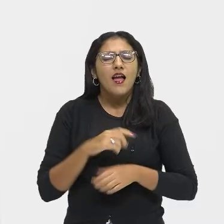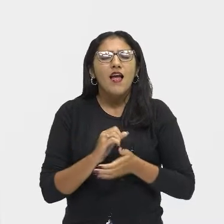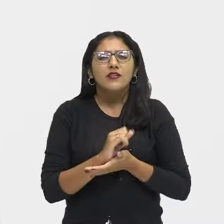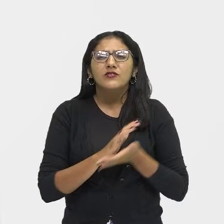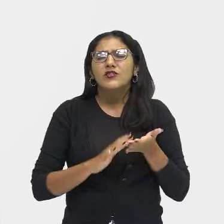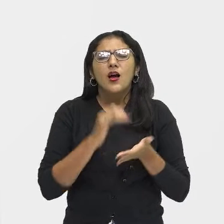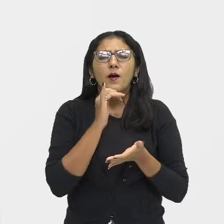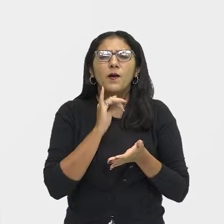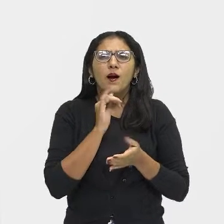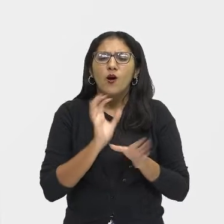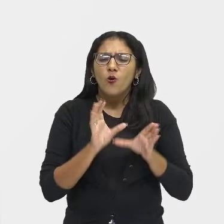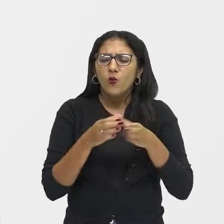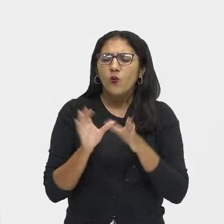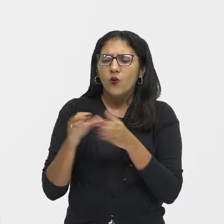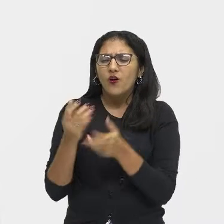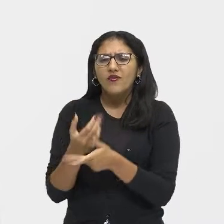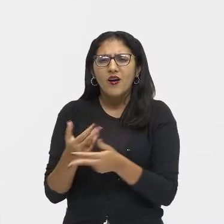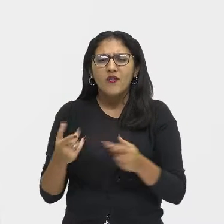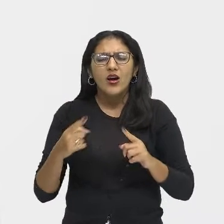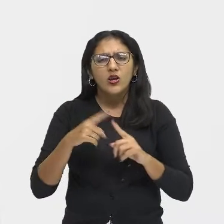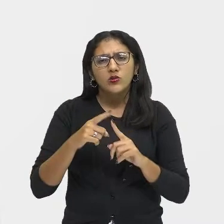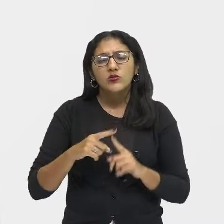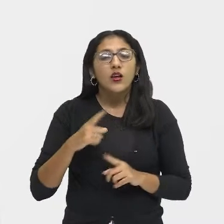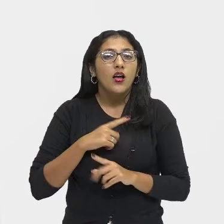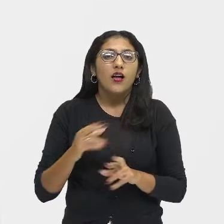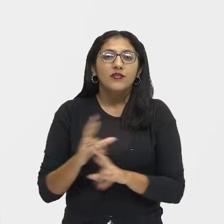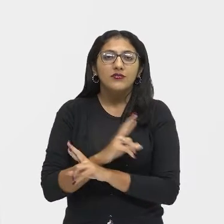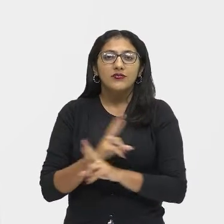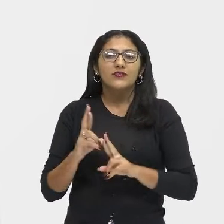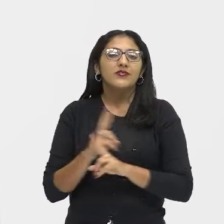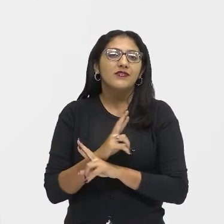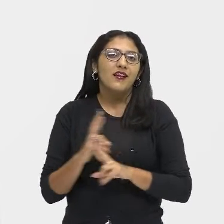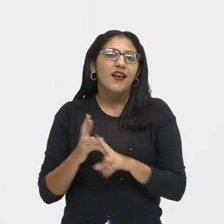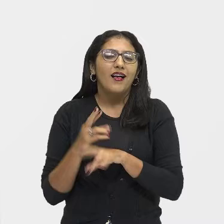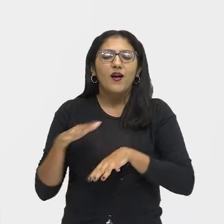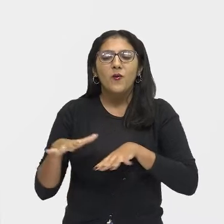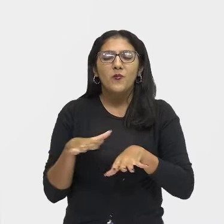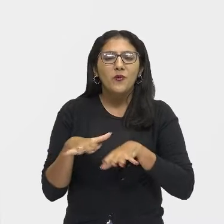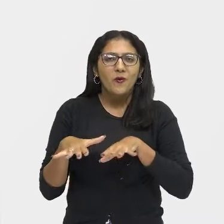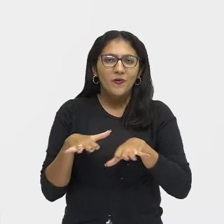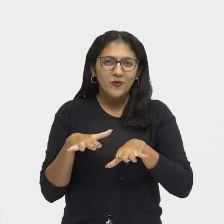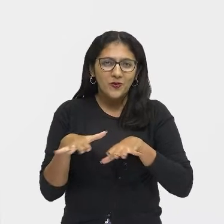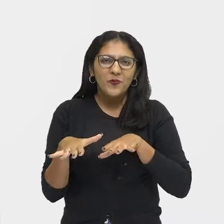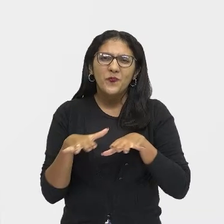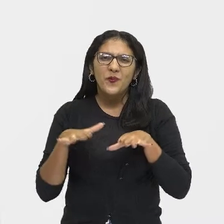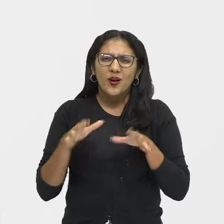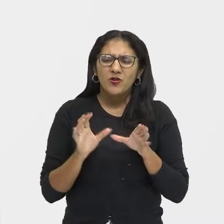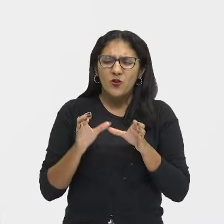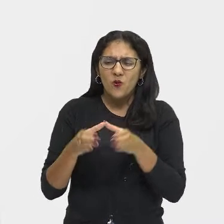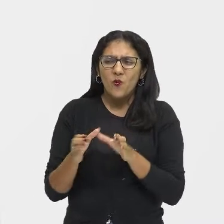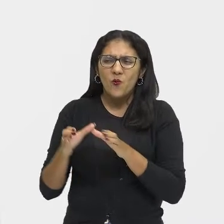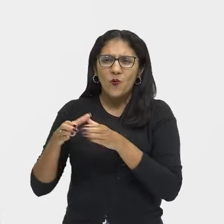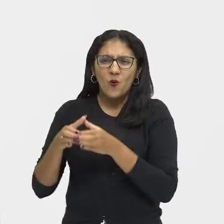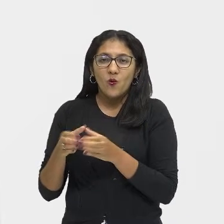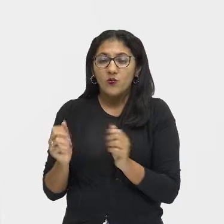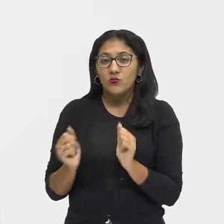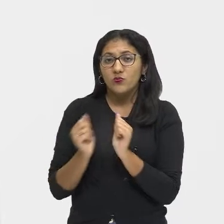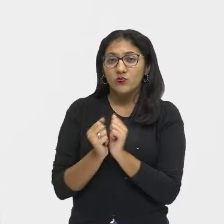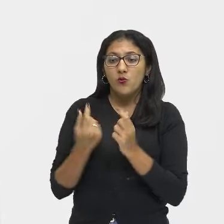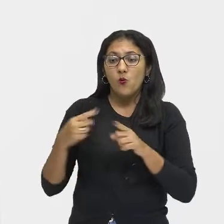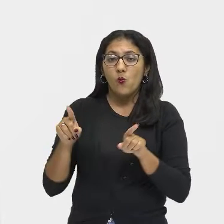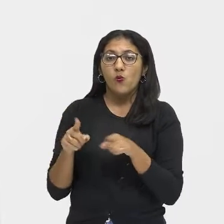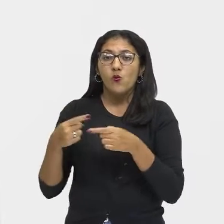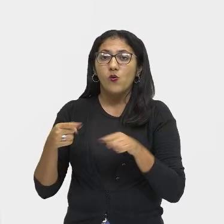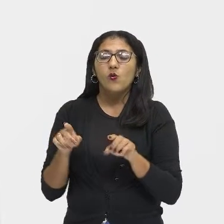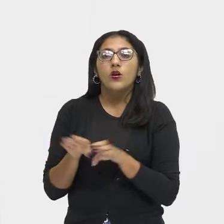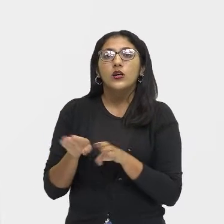atividade, aquele conjunto de atividades que está relacionado ao movimento em conjunto com a música e o